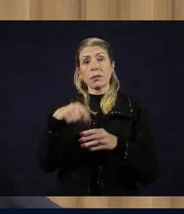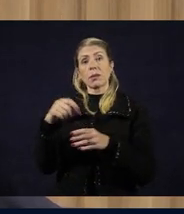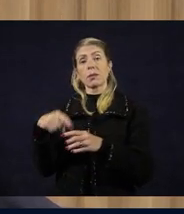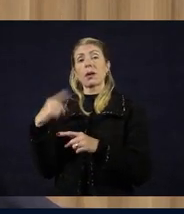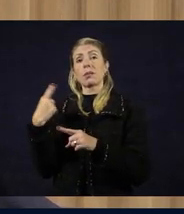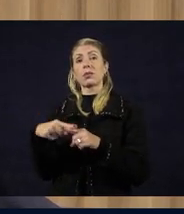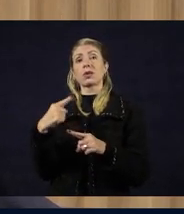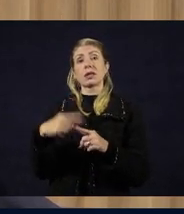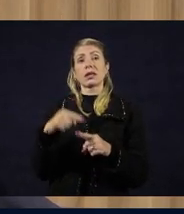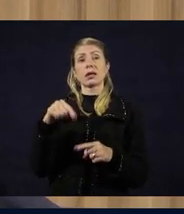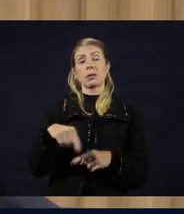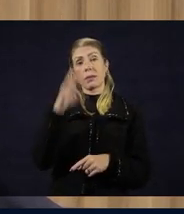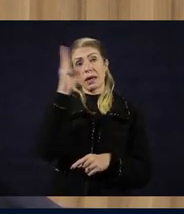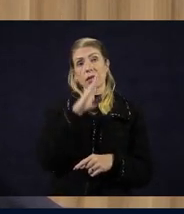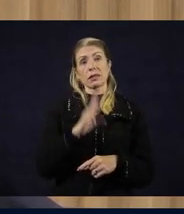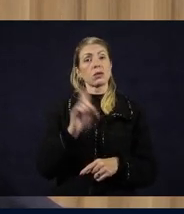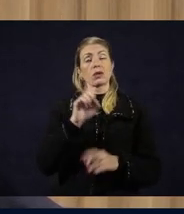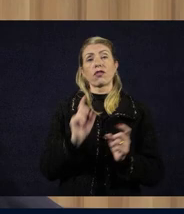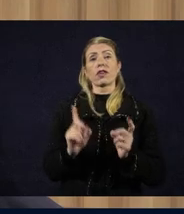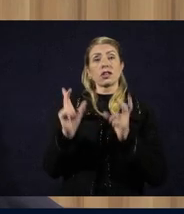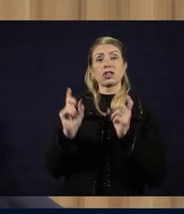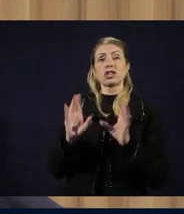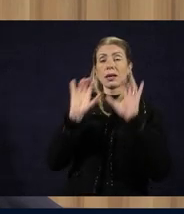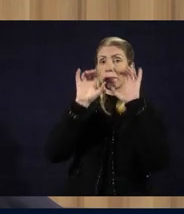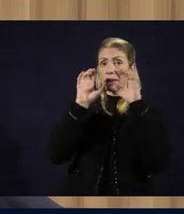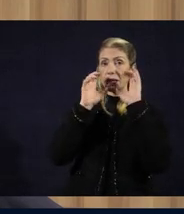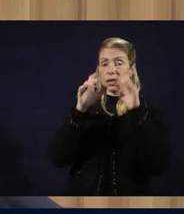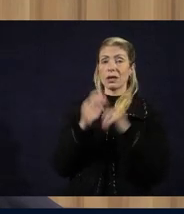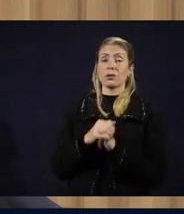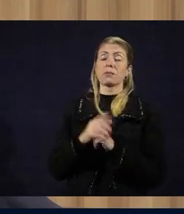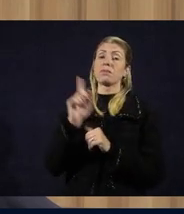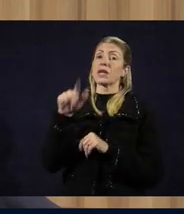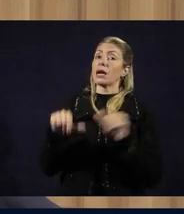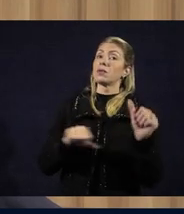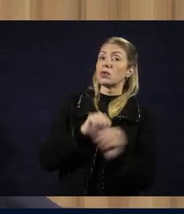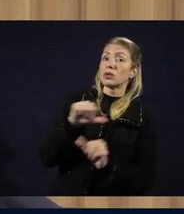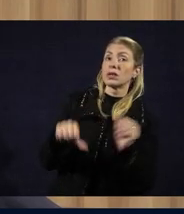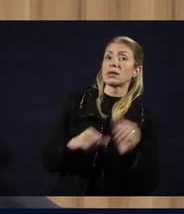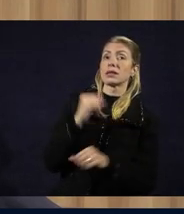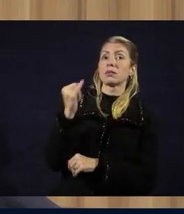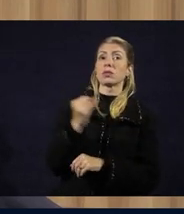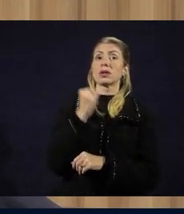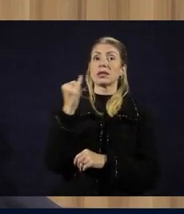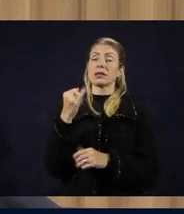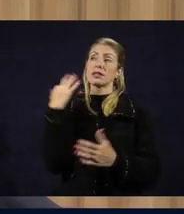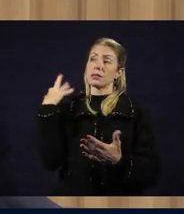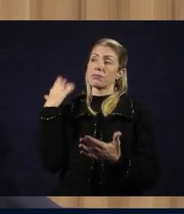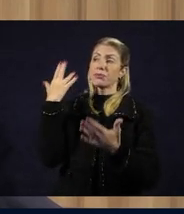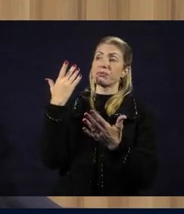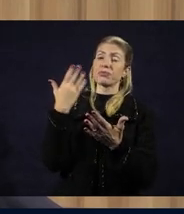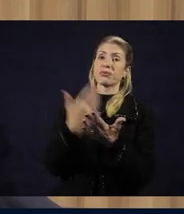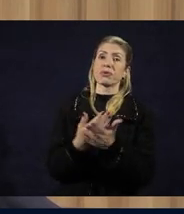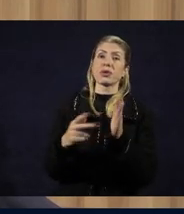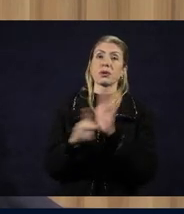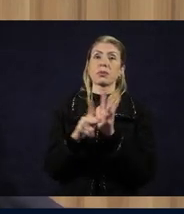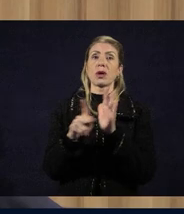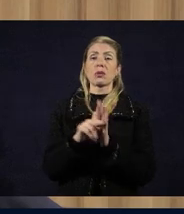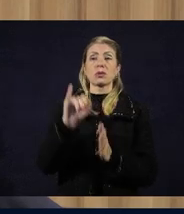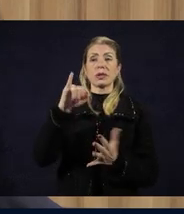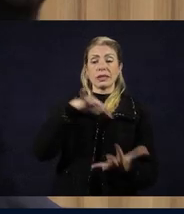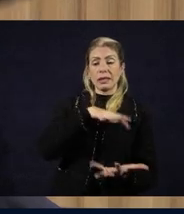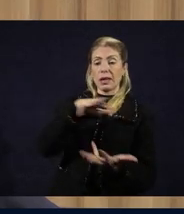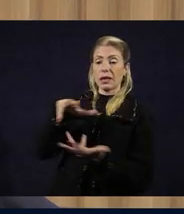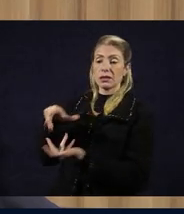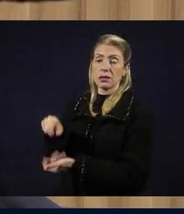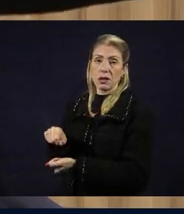um exportador de milho né E isso vem de uma mudança muito importante também na conjuntura internacional é tudo que aconteceu